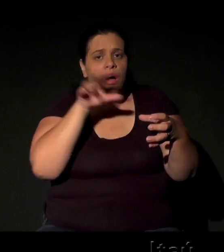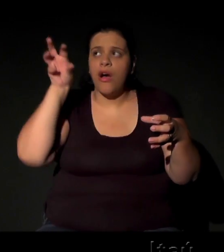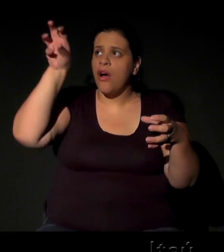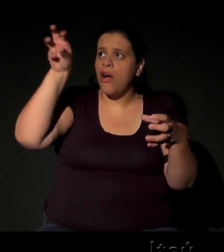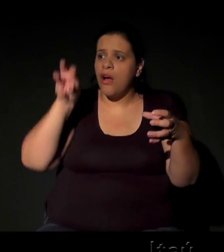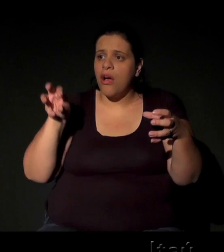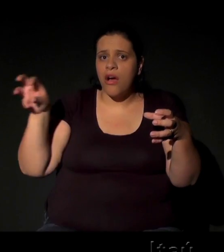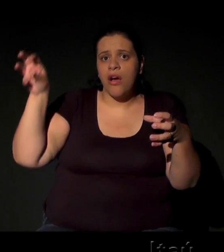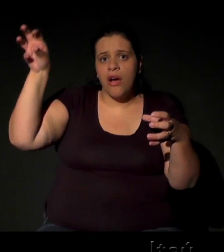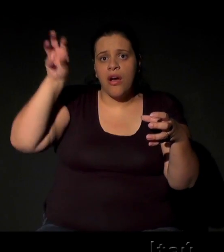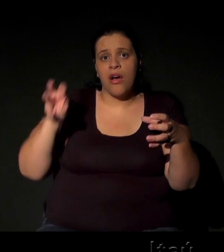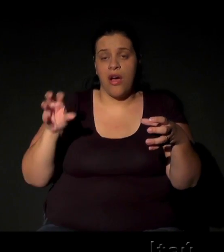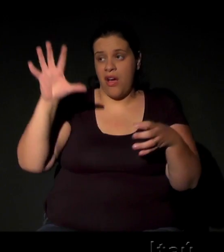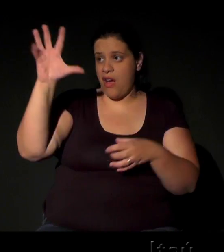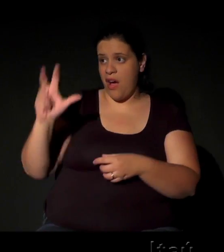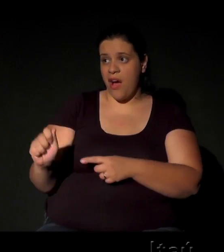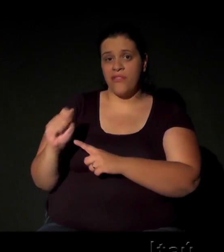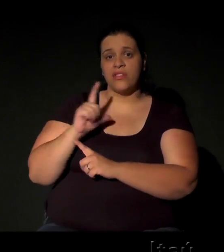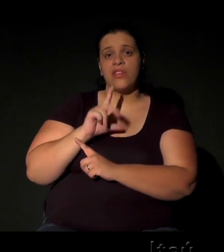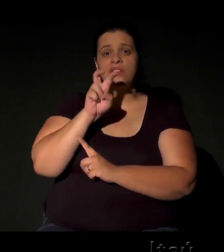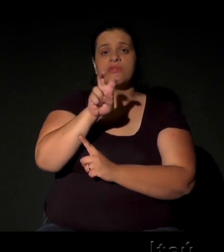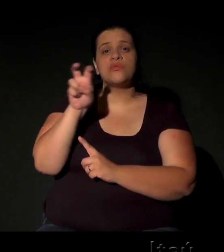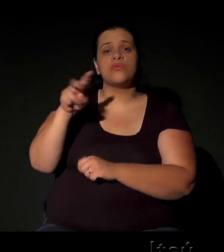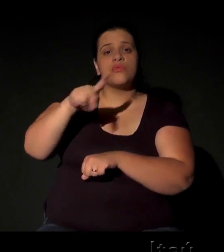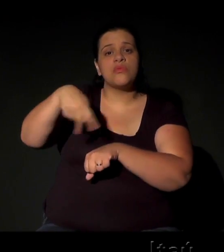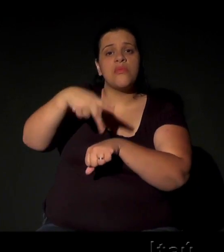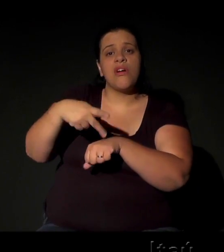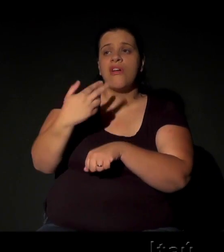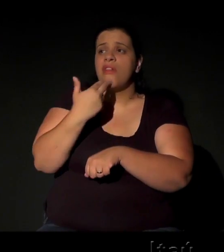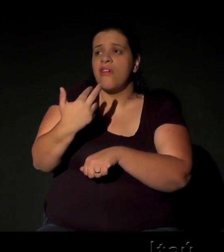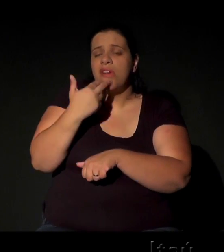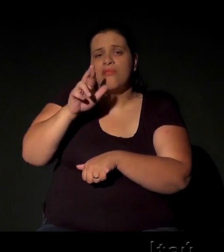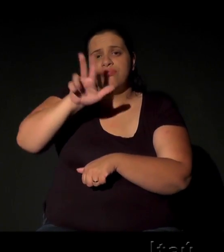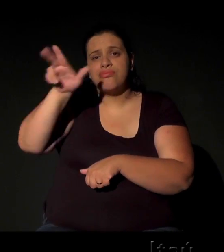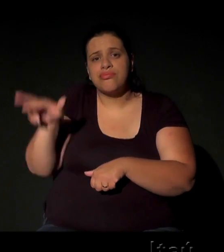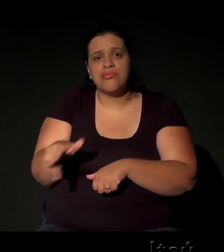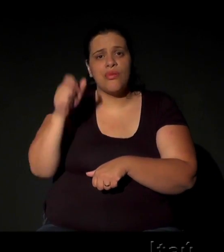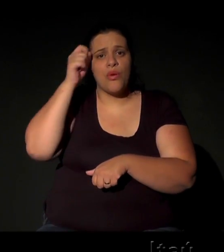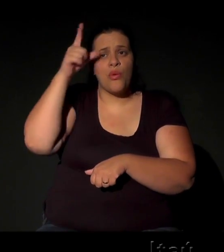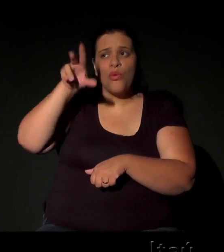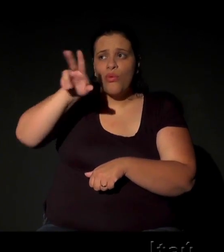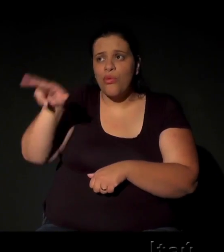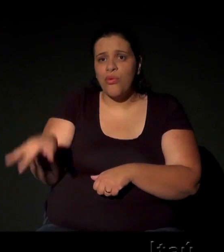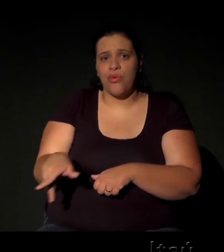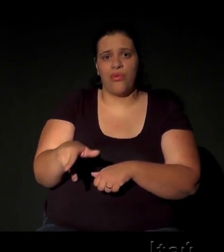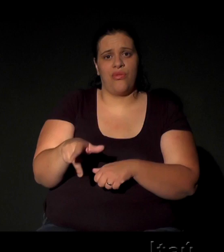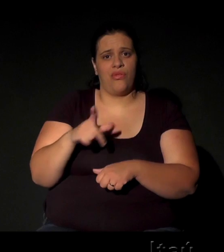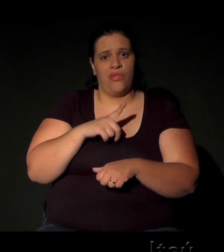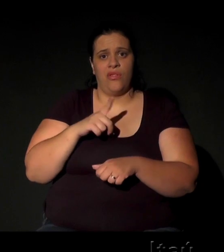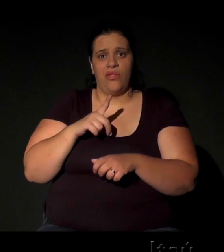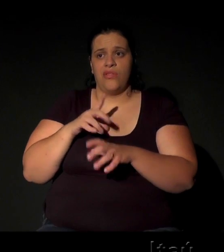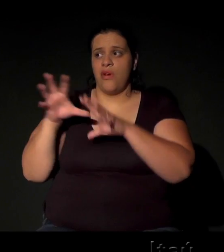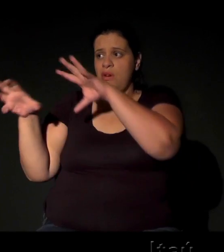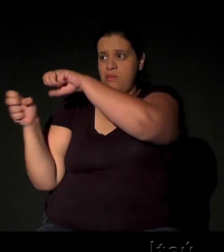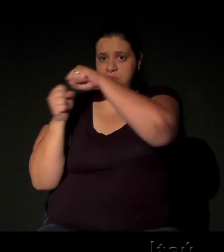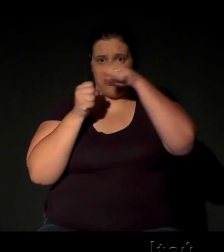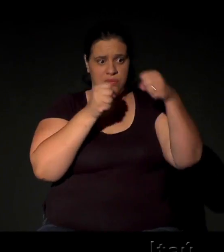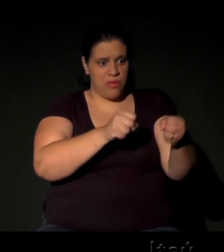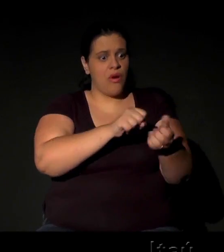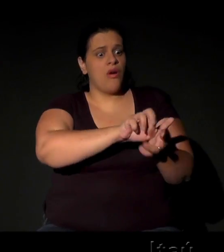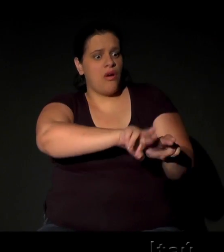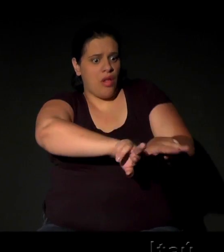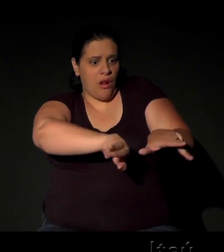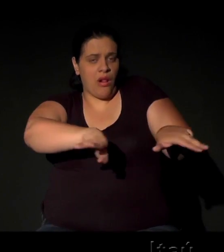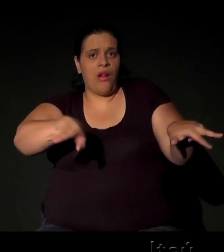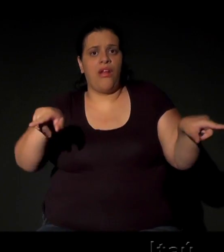África é um continente com 55 países com culturas diversas línguas diversas e das mais variadas né então a